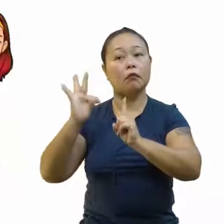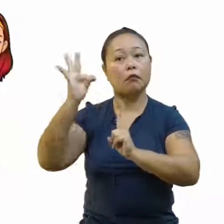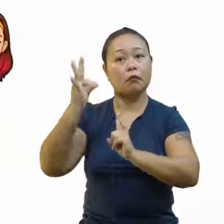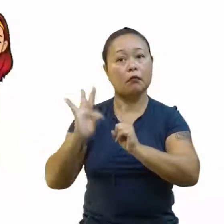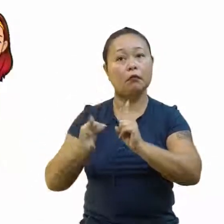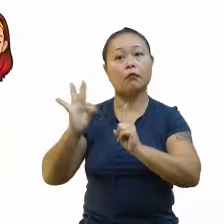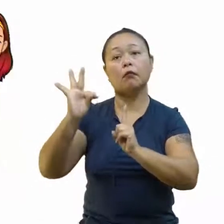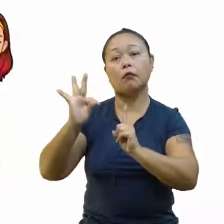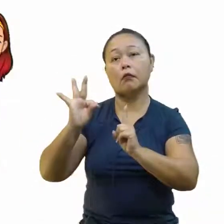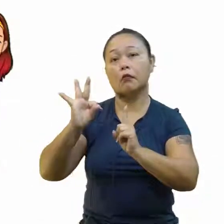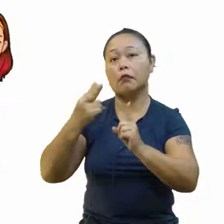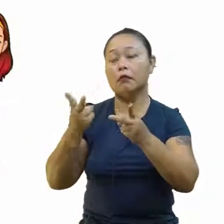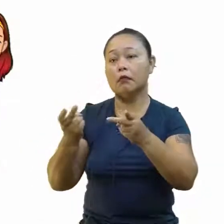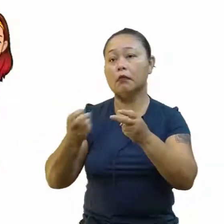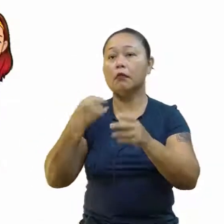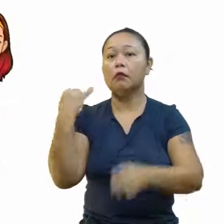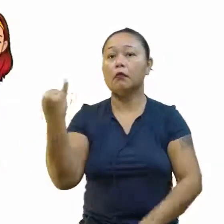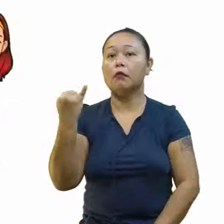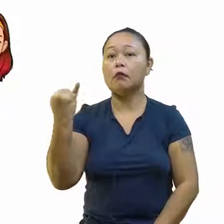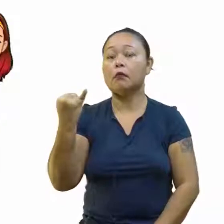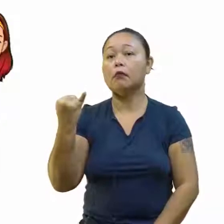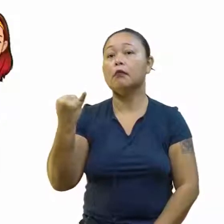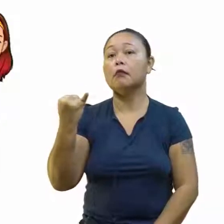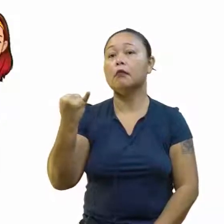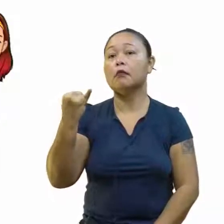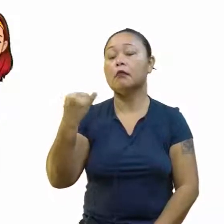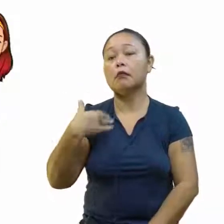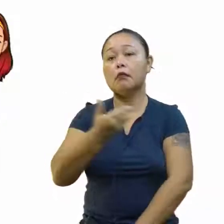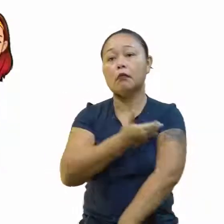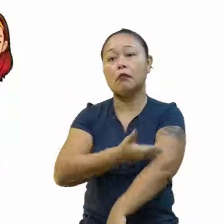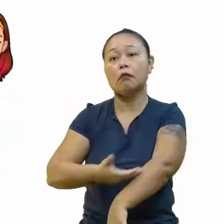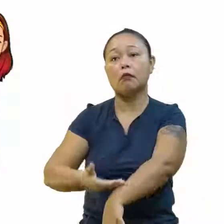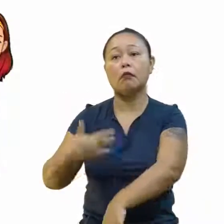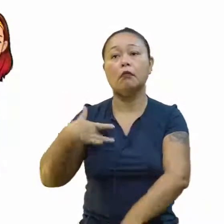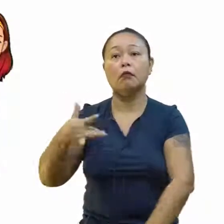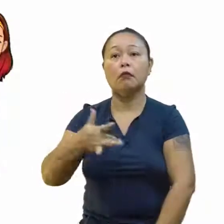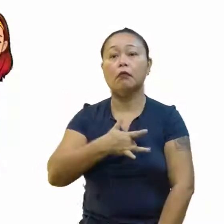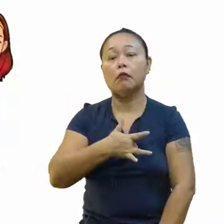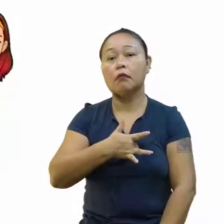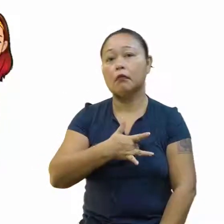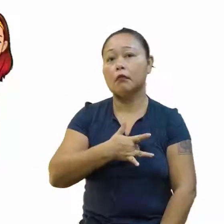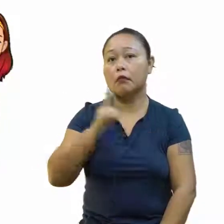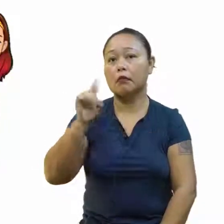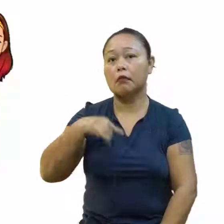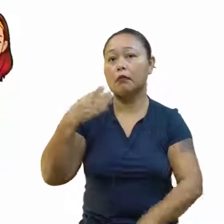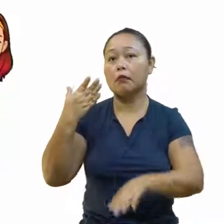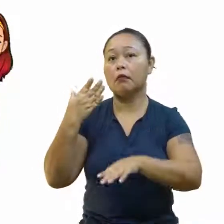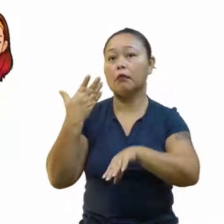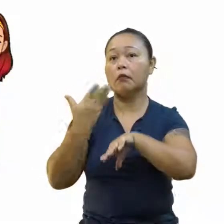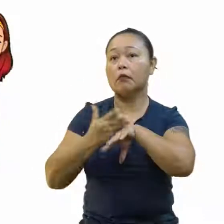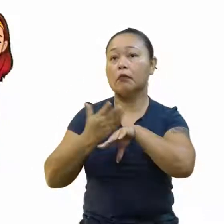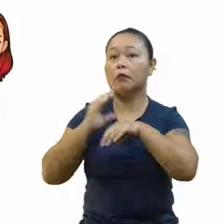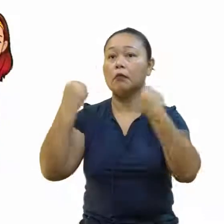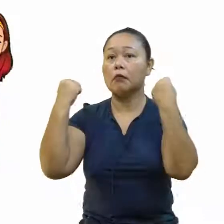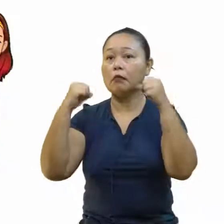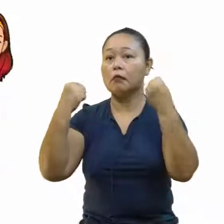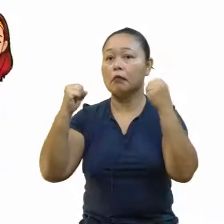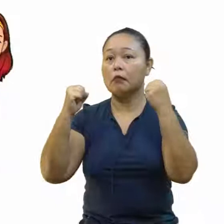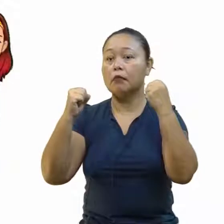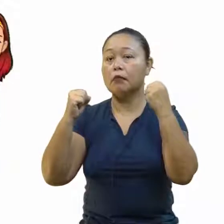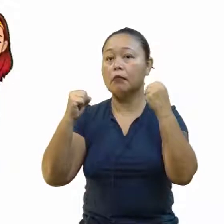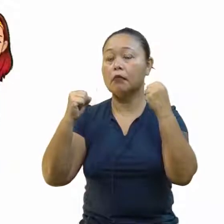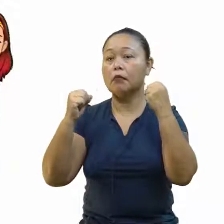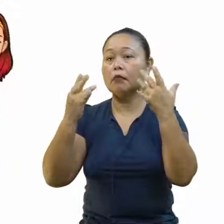tecnológica, reconhecendo a importância do hábito saudável e da prática da atividade